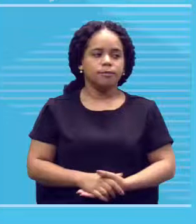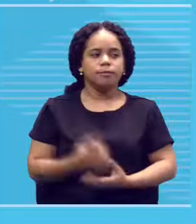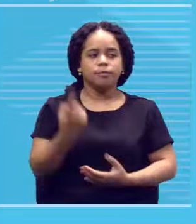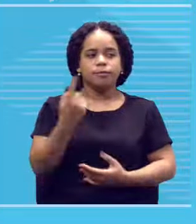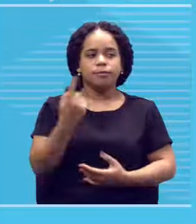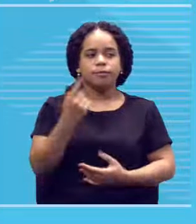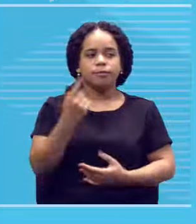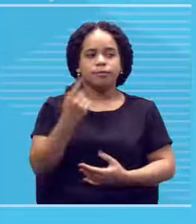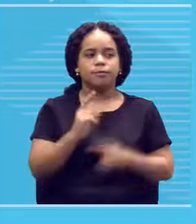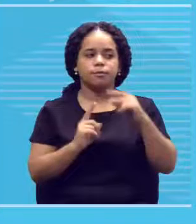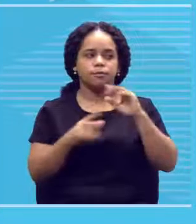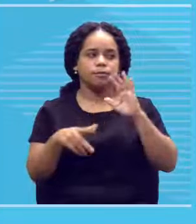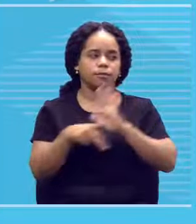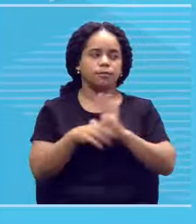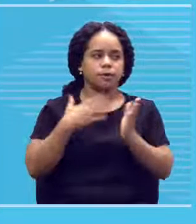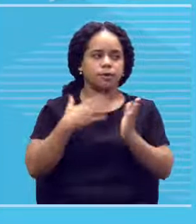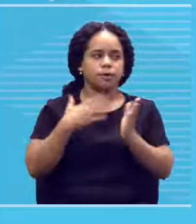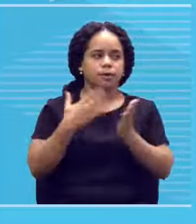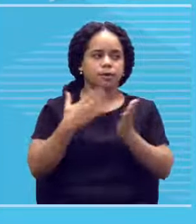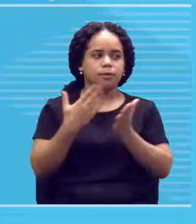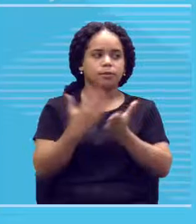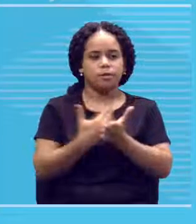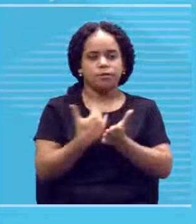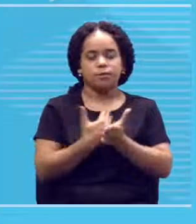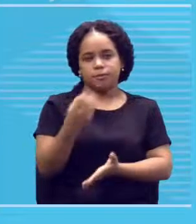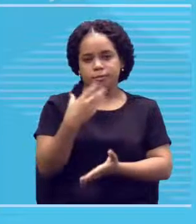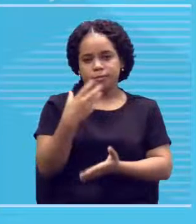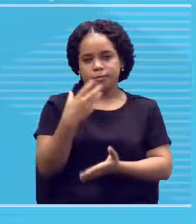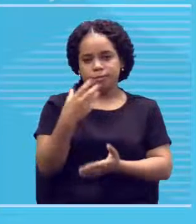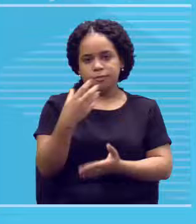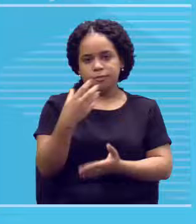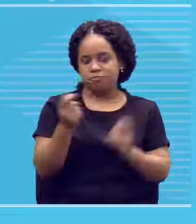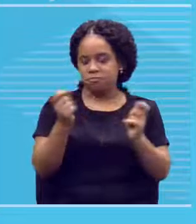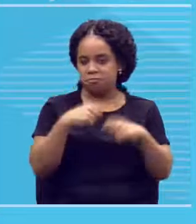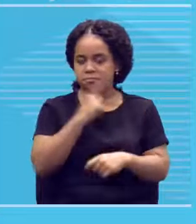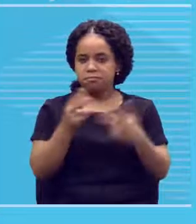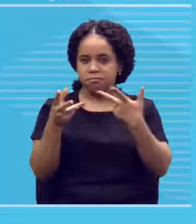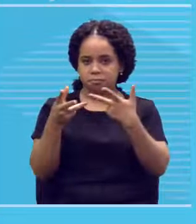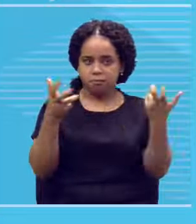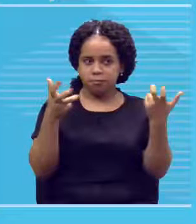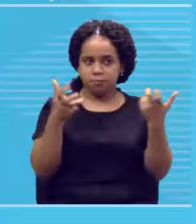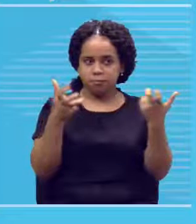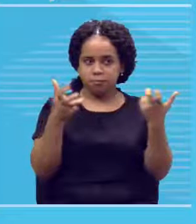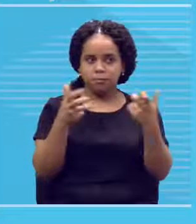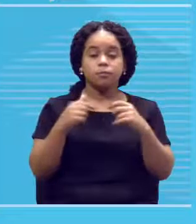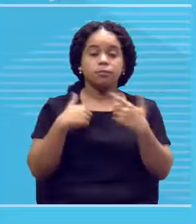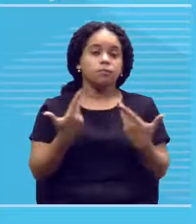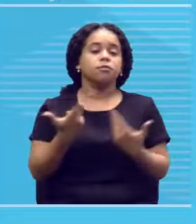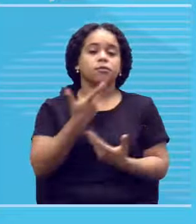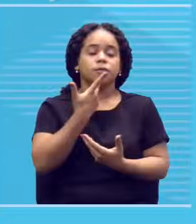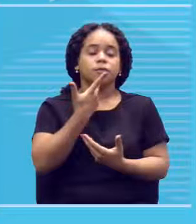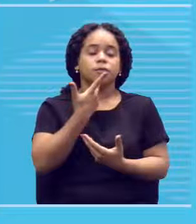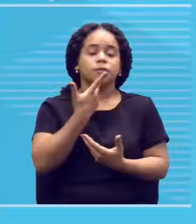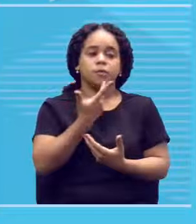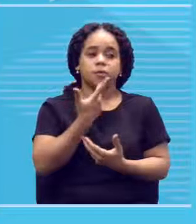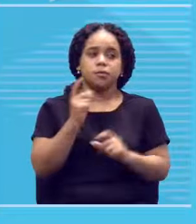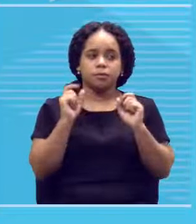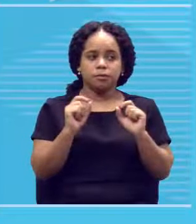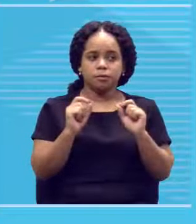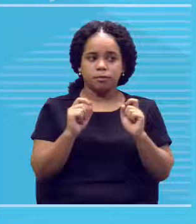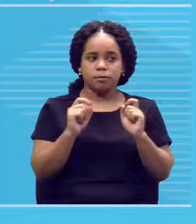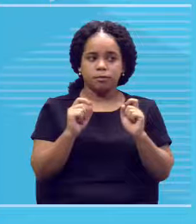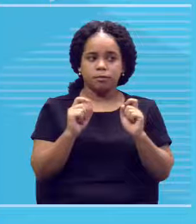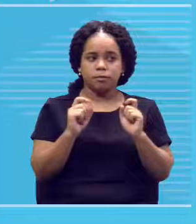é um exemplar de meu novo livro e consegue ver isso aí agora deixa-me só falar aqui dos